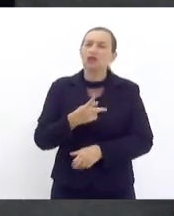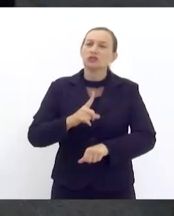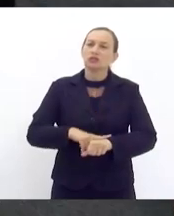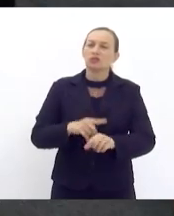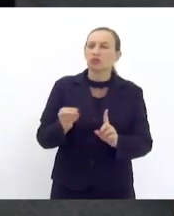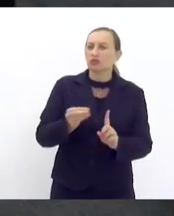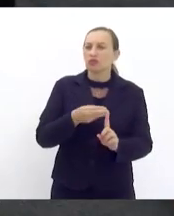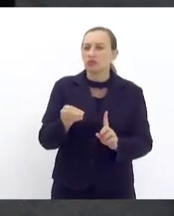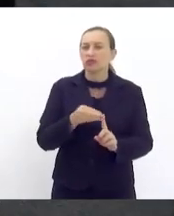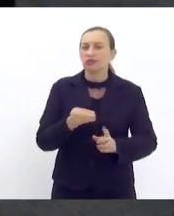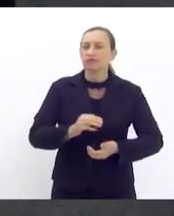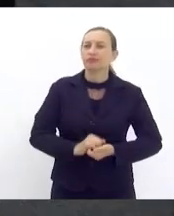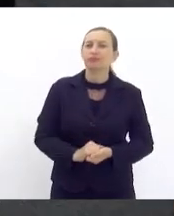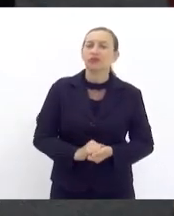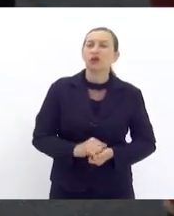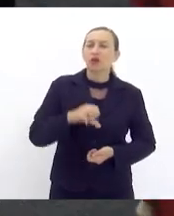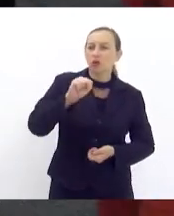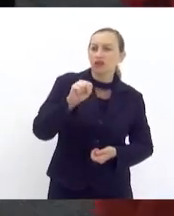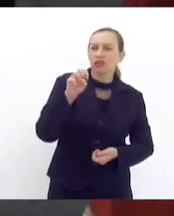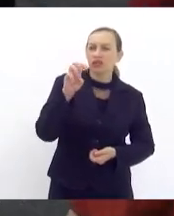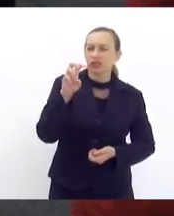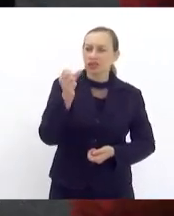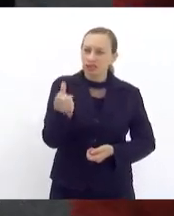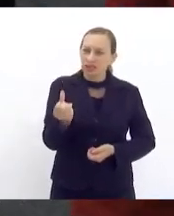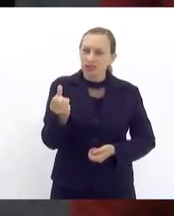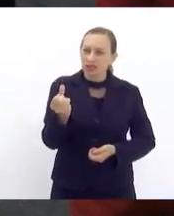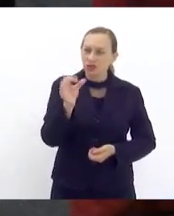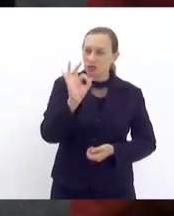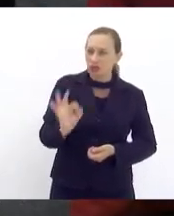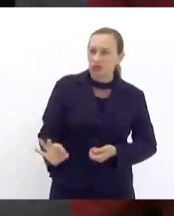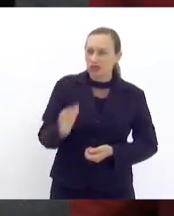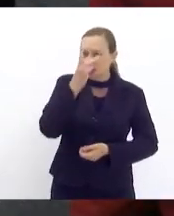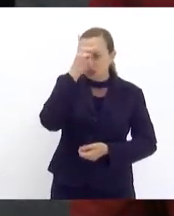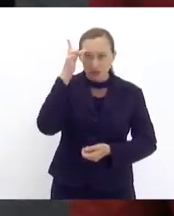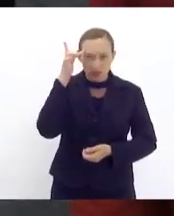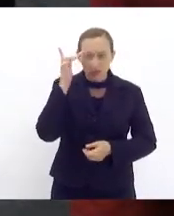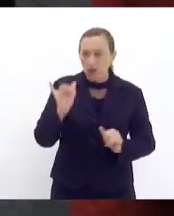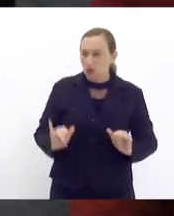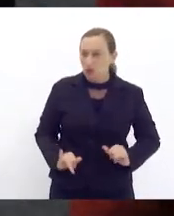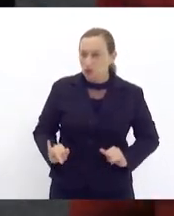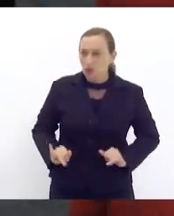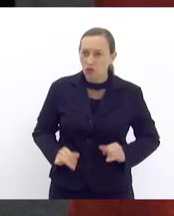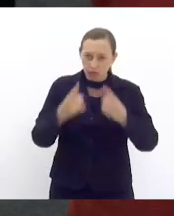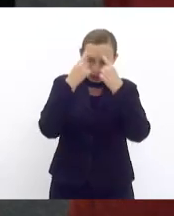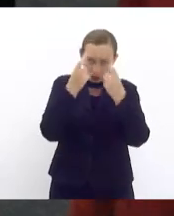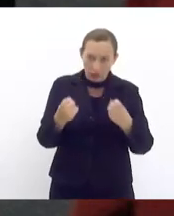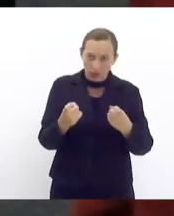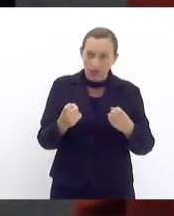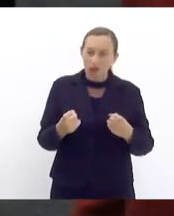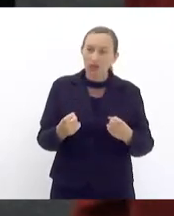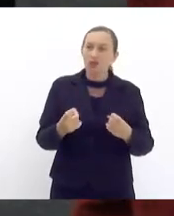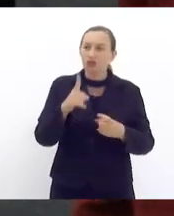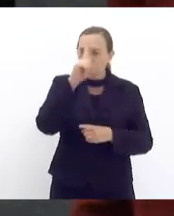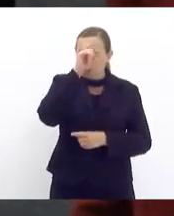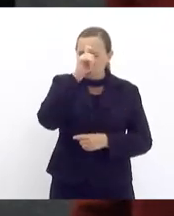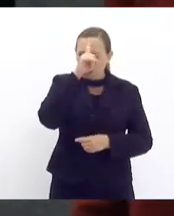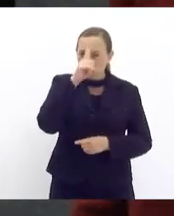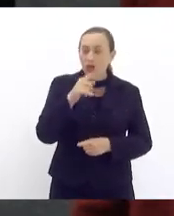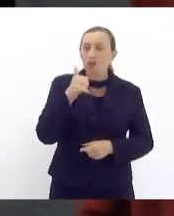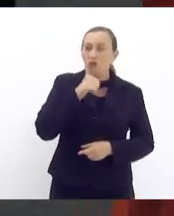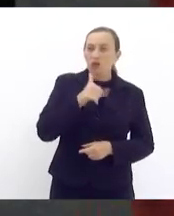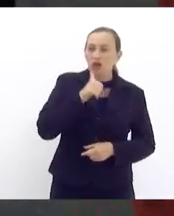vulnerabilidade né 86% dos abusados obviamente em ambientes hospitalares hospitalares são mulheres